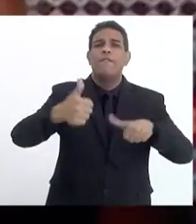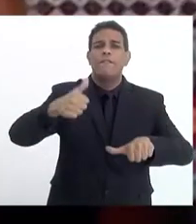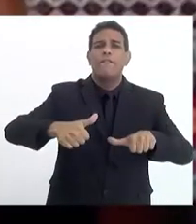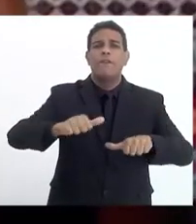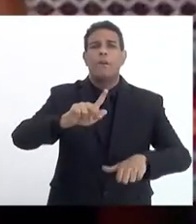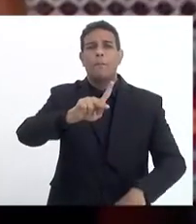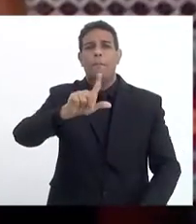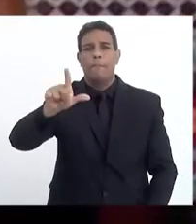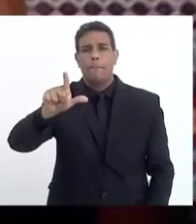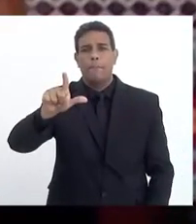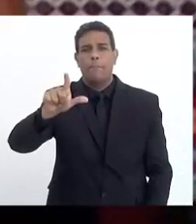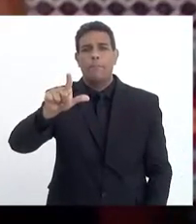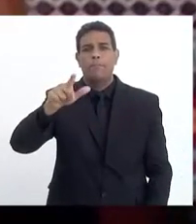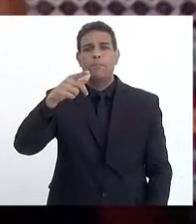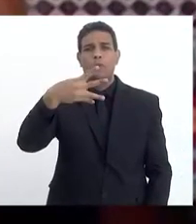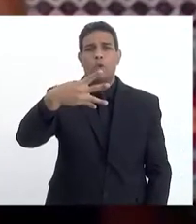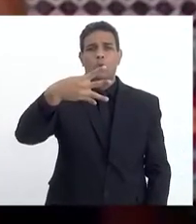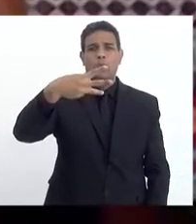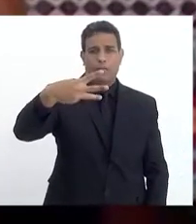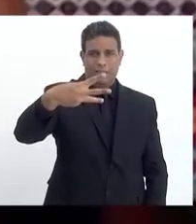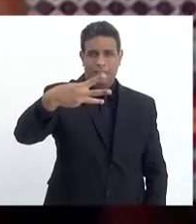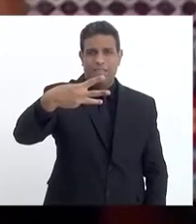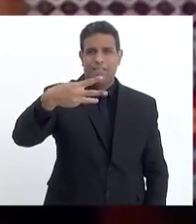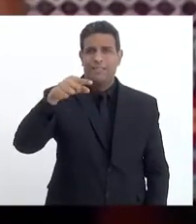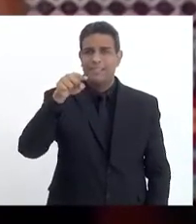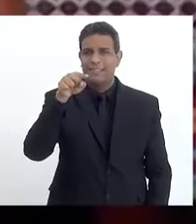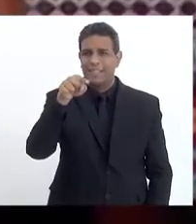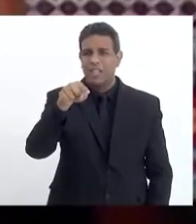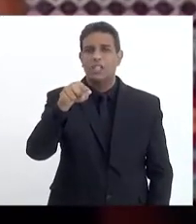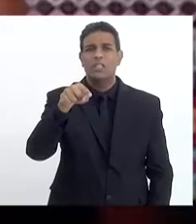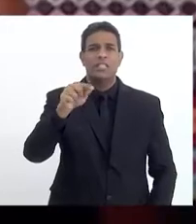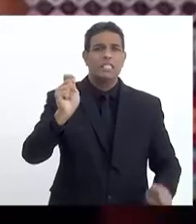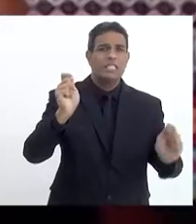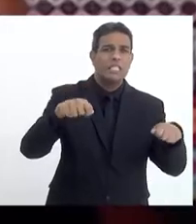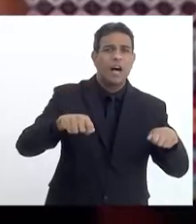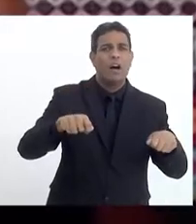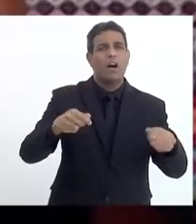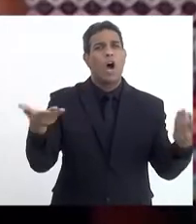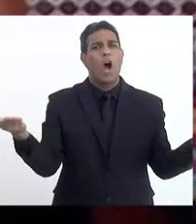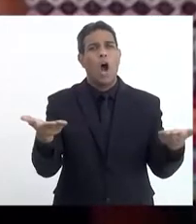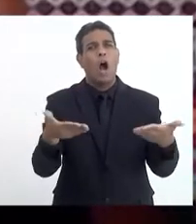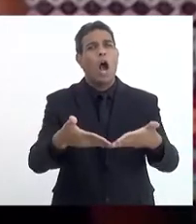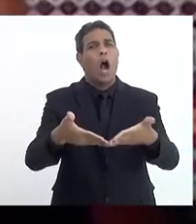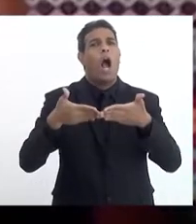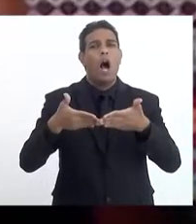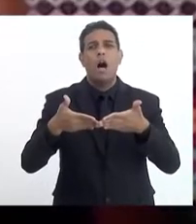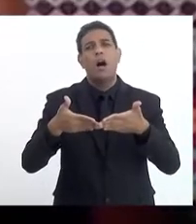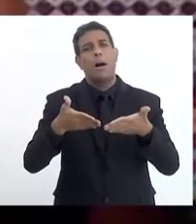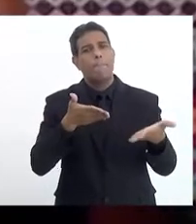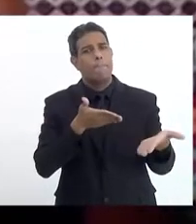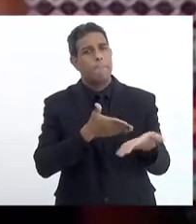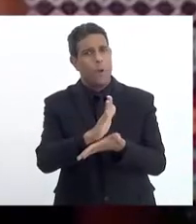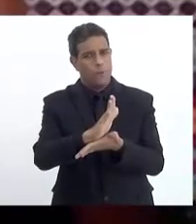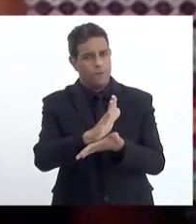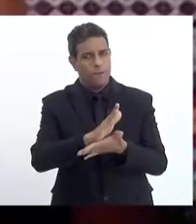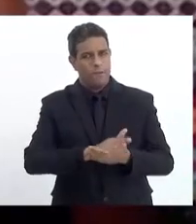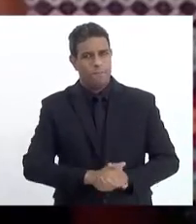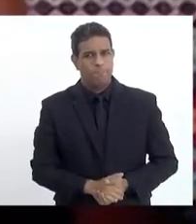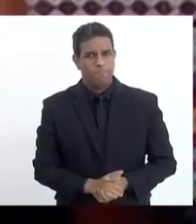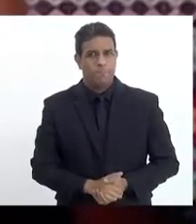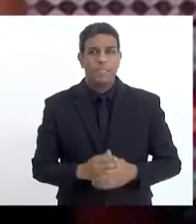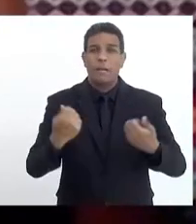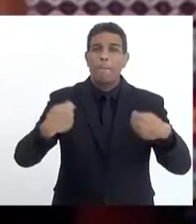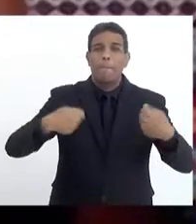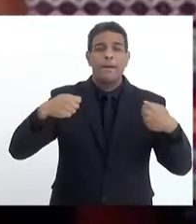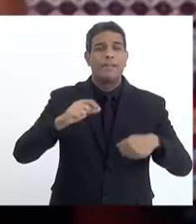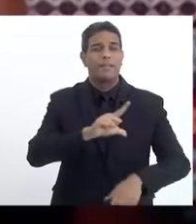projeto de número 43 da nossa pauta, se possível, se o colegiado aprovar. Eu preciso